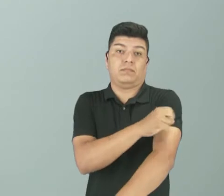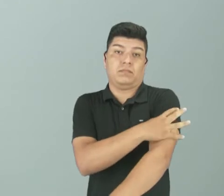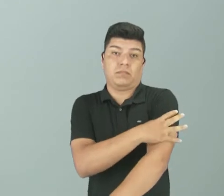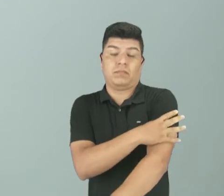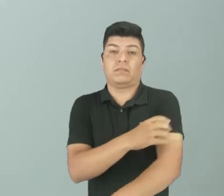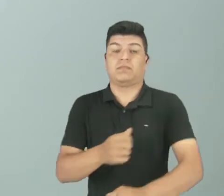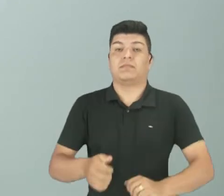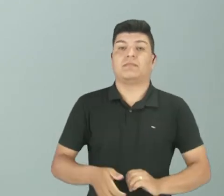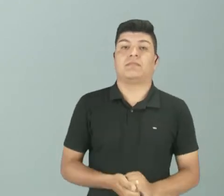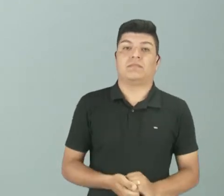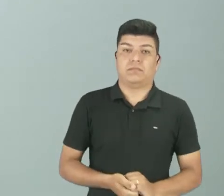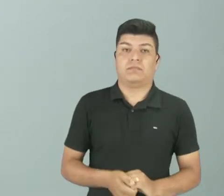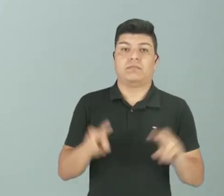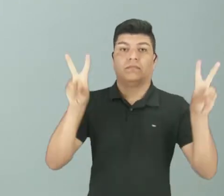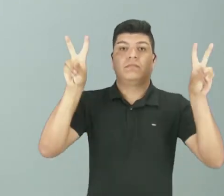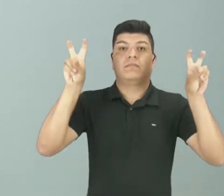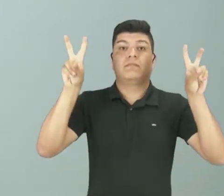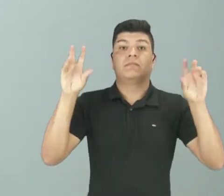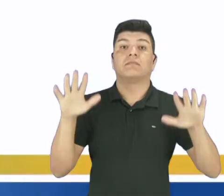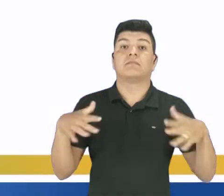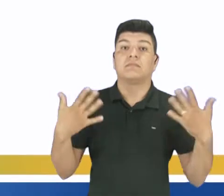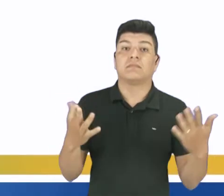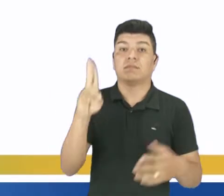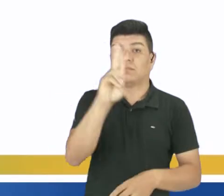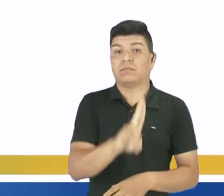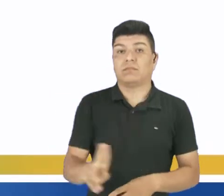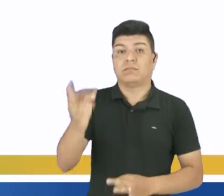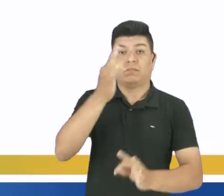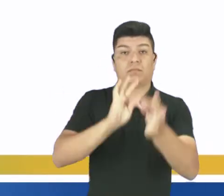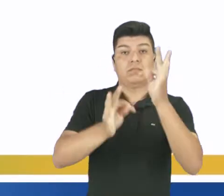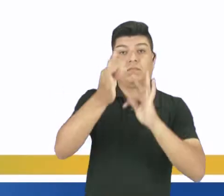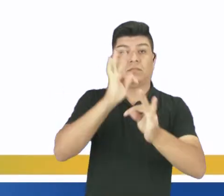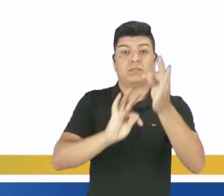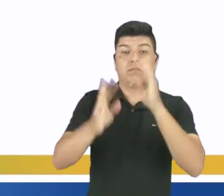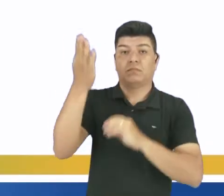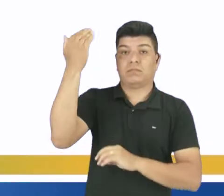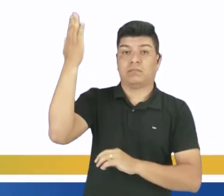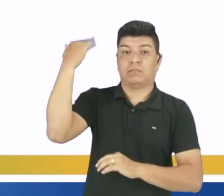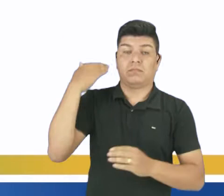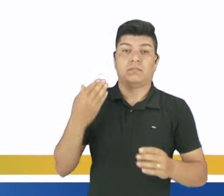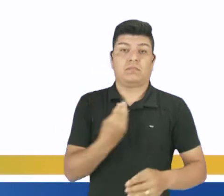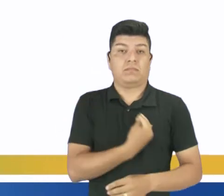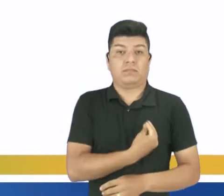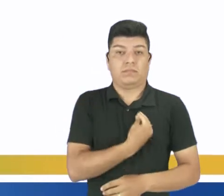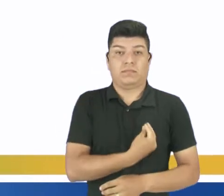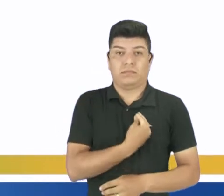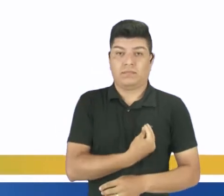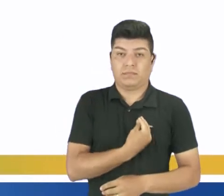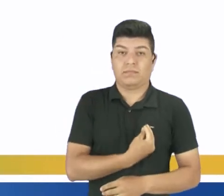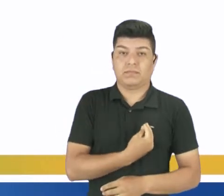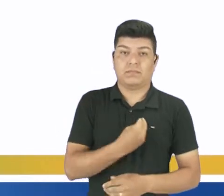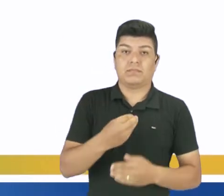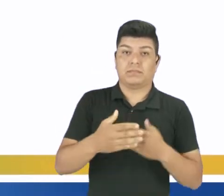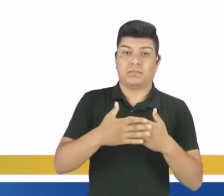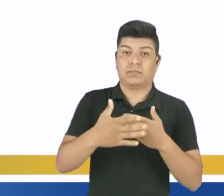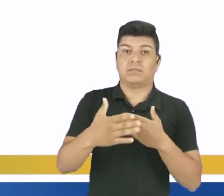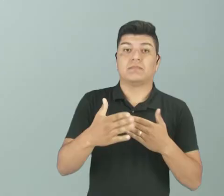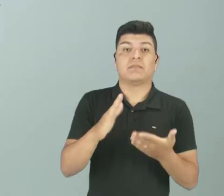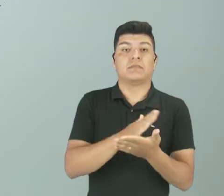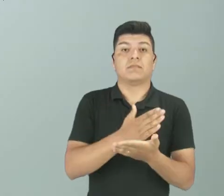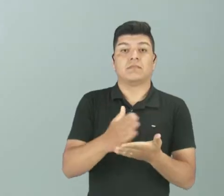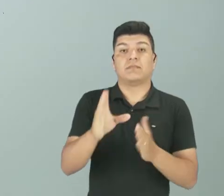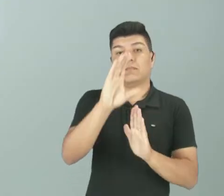Ensino Fundamental. E o nosso tema é uso de tecnologias no passado e no presente. Vamos ver inicialmente